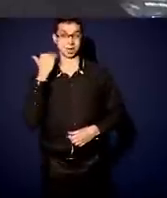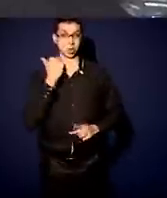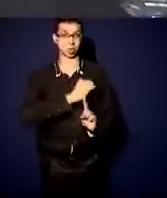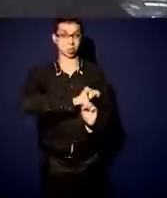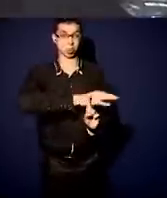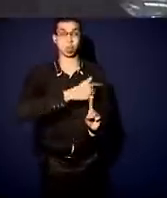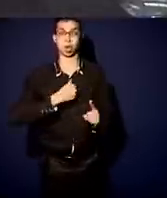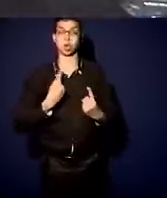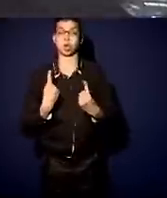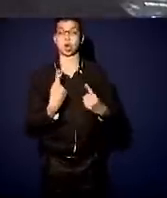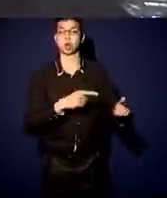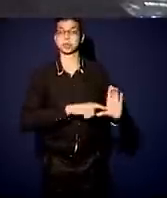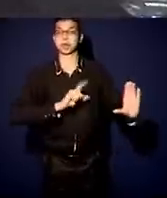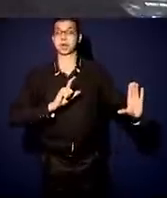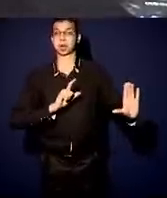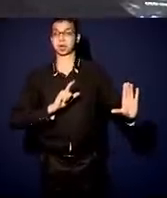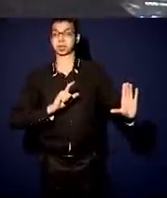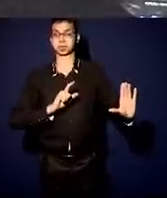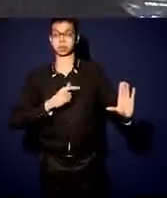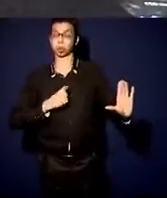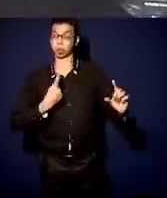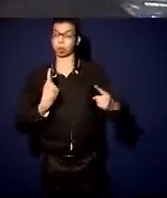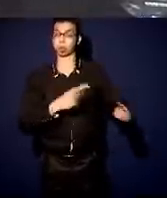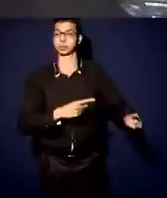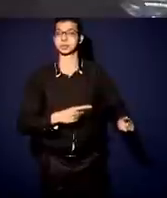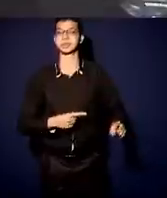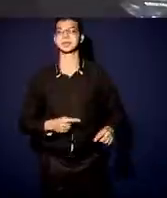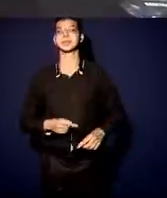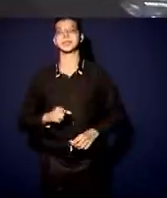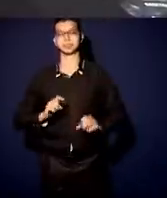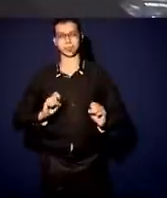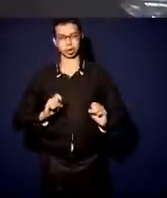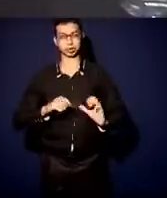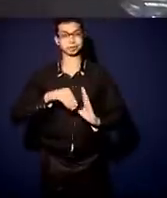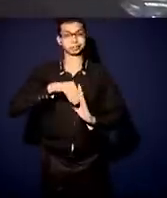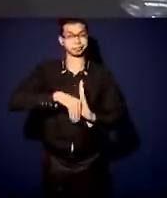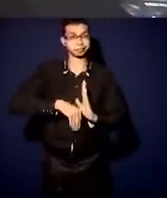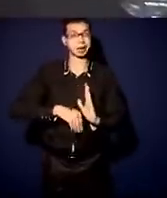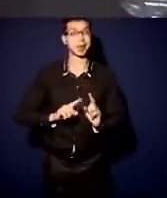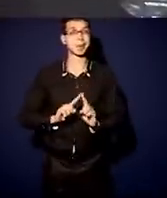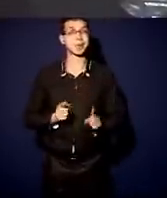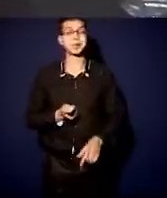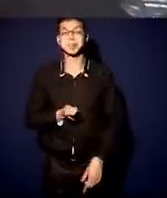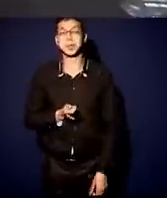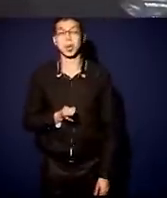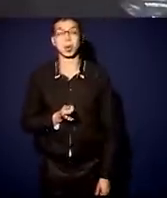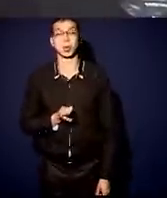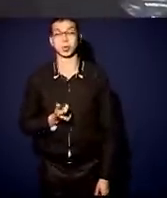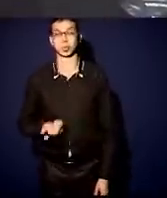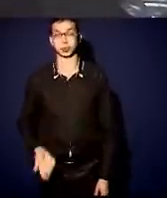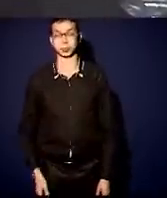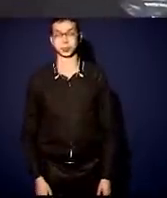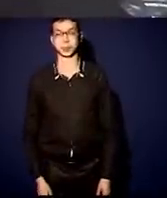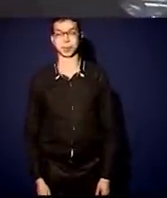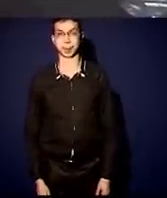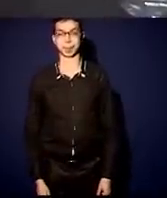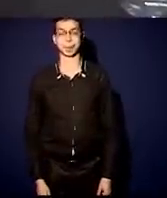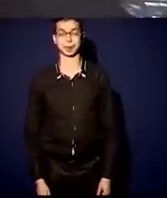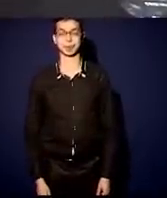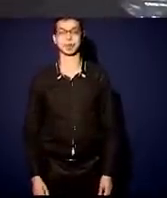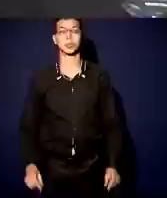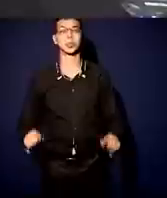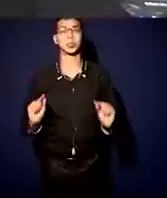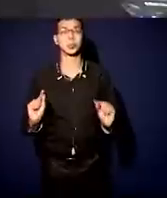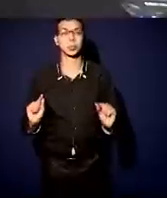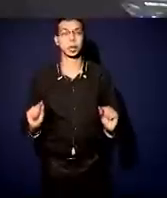poderia fazer um retrocesso mas digamos sub-reptício E qual é o retrocesso sub-rectício é você passar